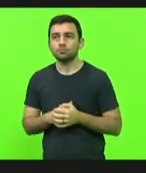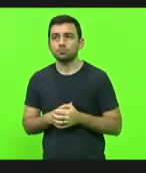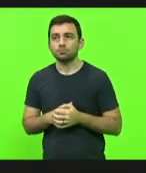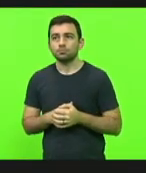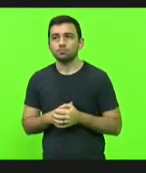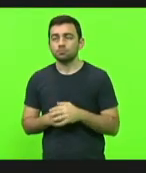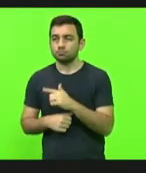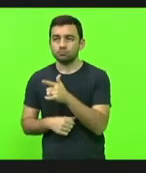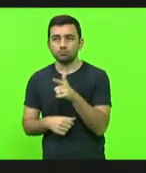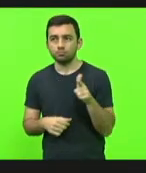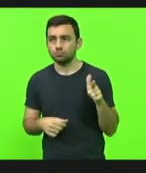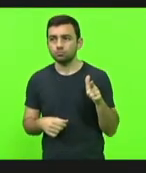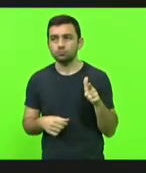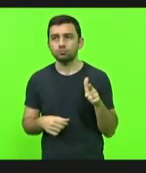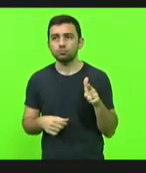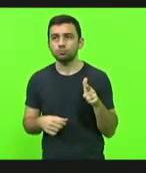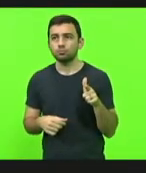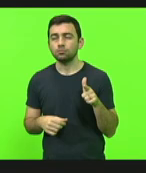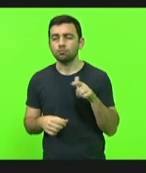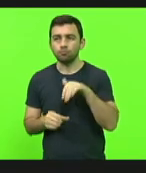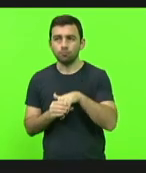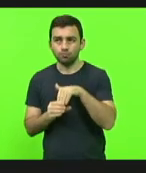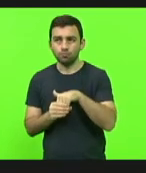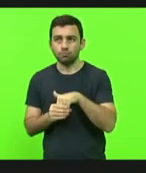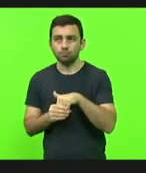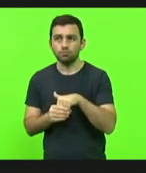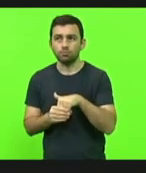Não havendo quem queira discutir, em votação.